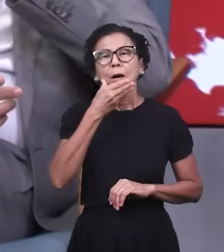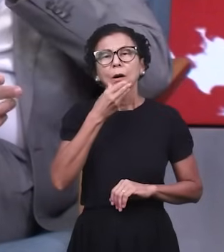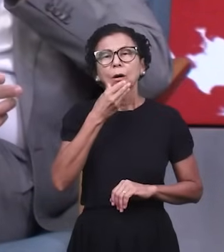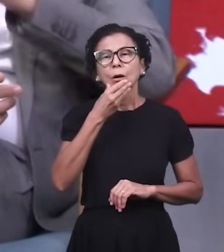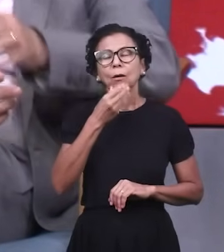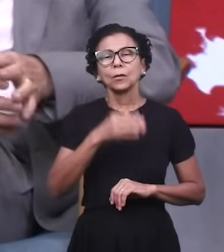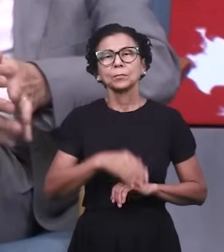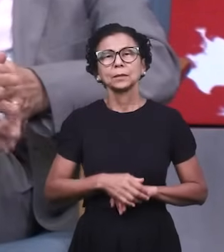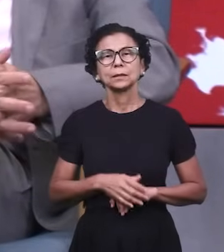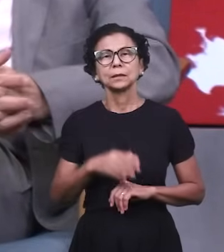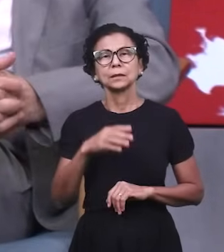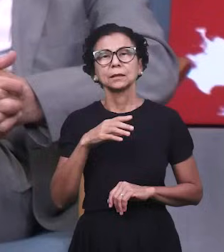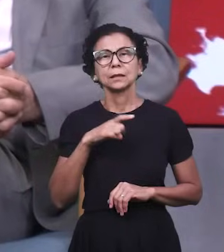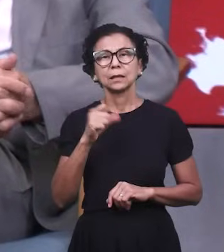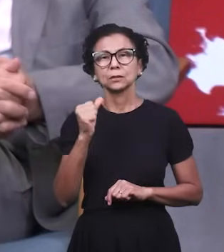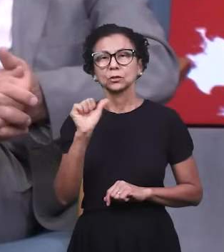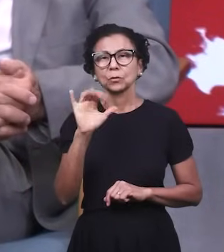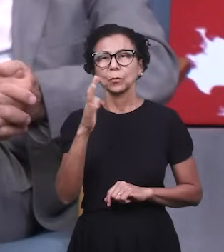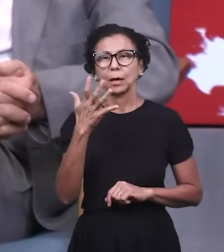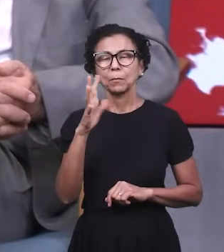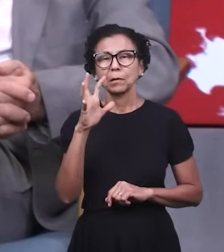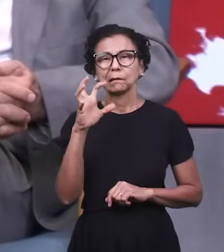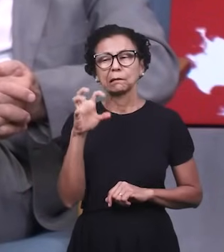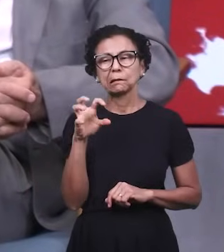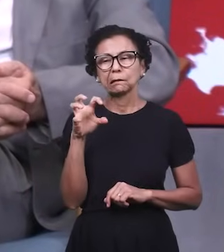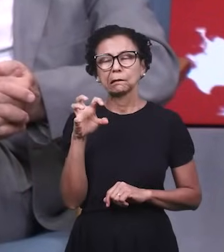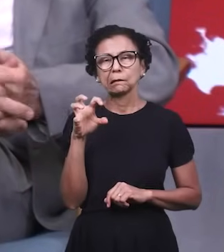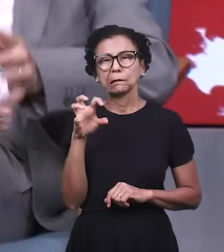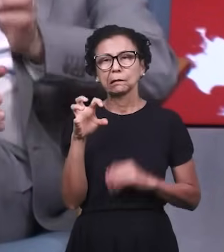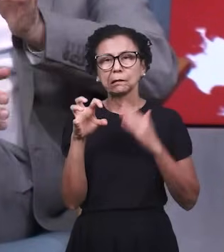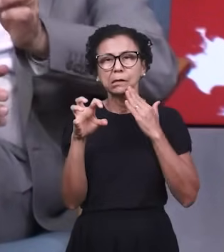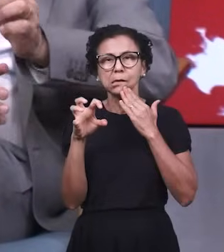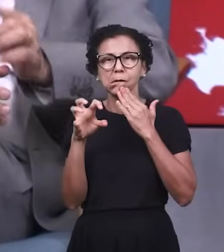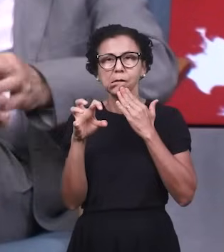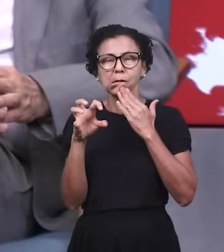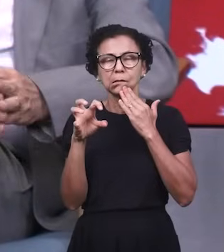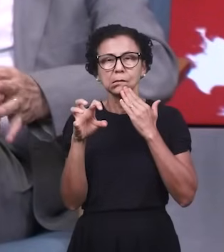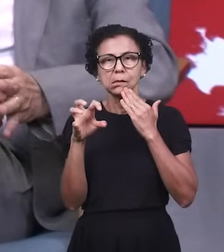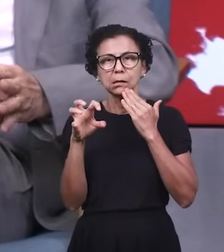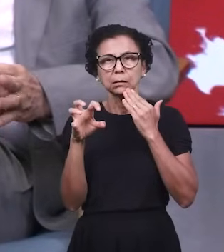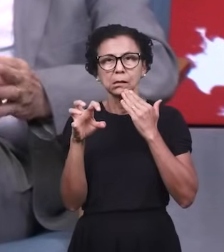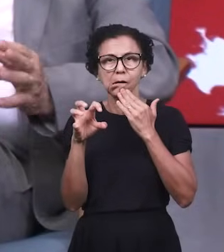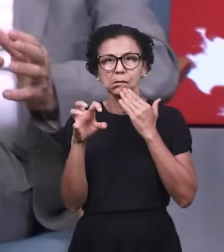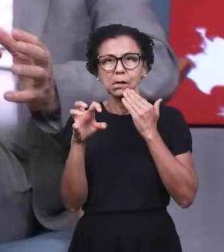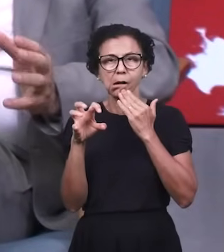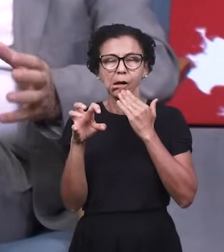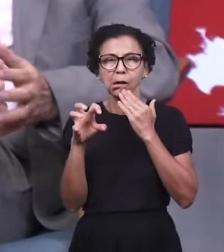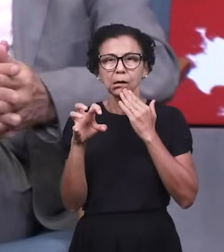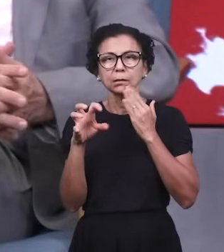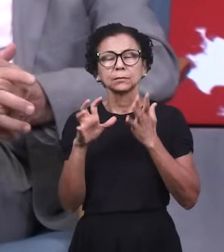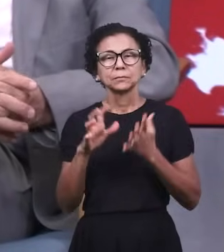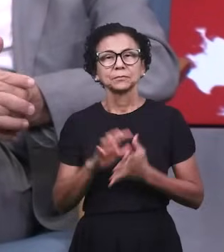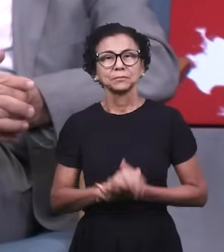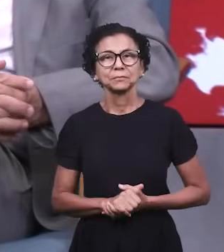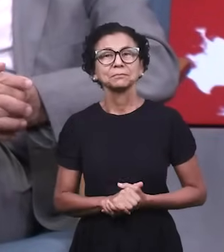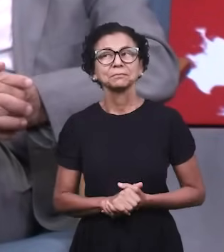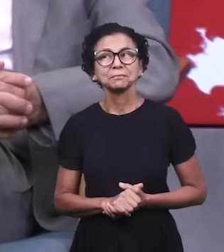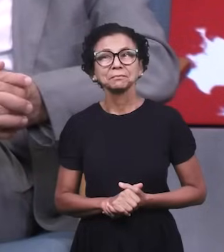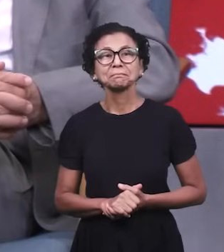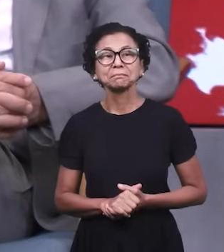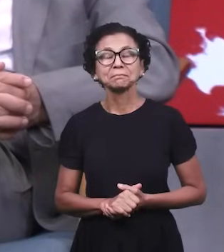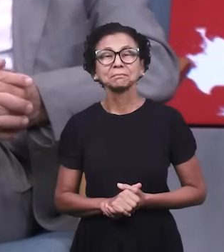Qual o significado daquilo, o homem da mão mirrada? É uma cura que tem um conteúdo